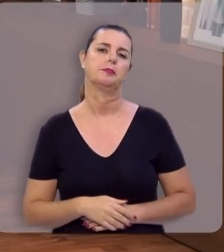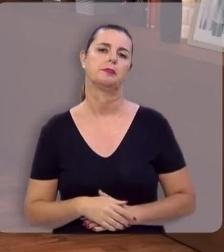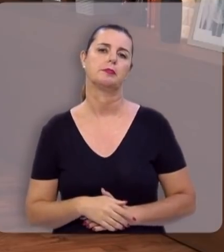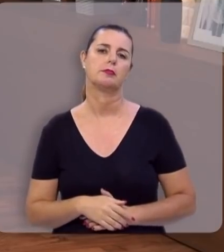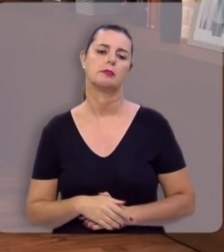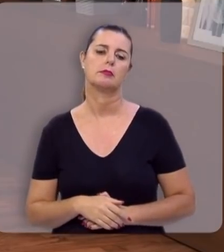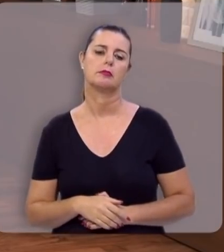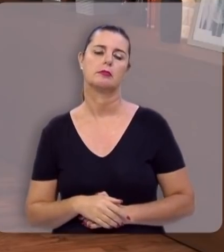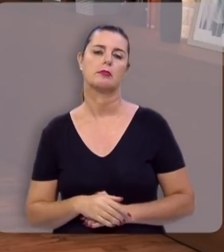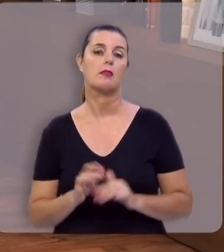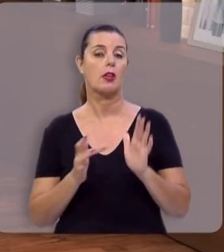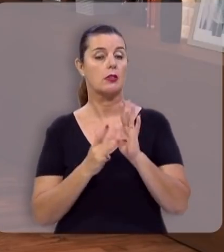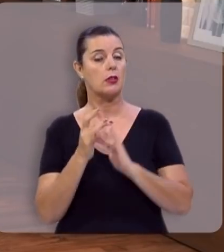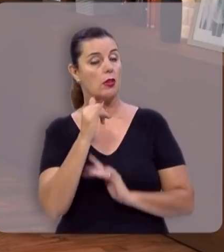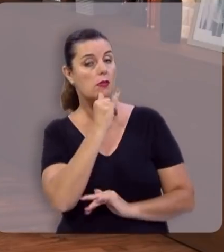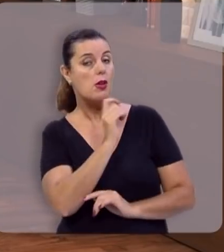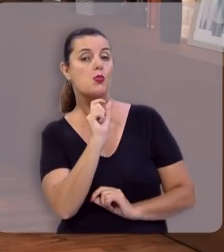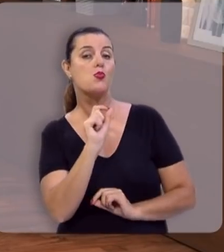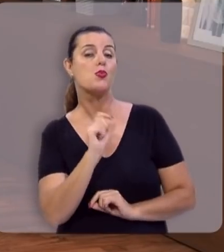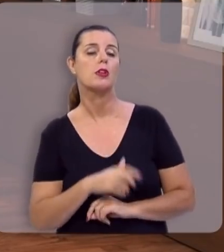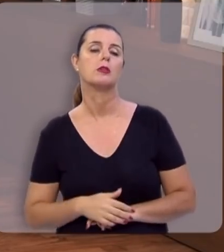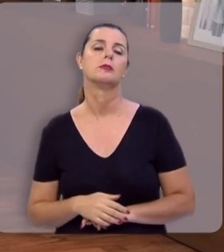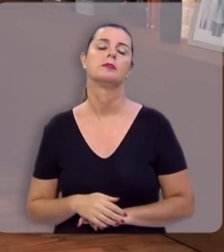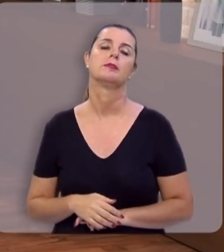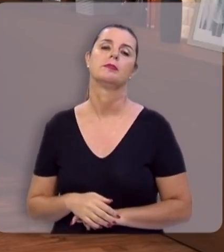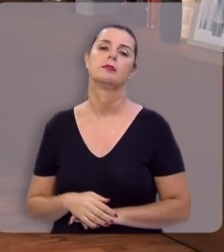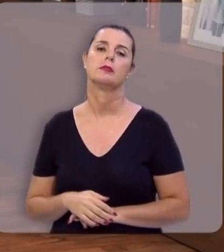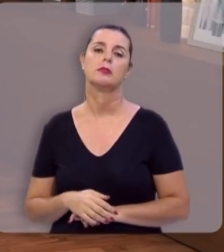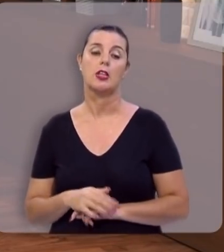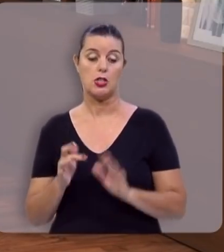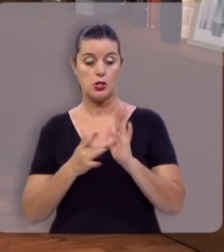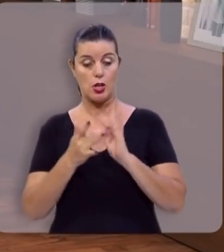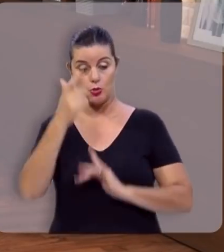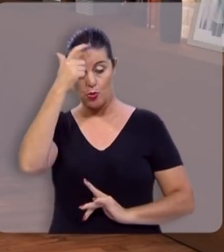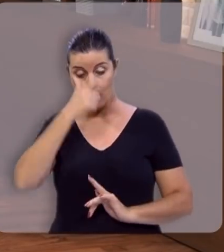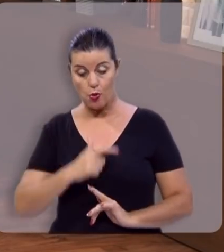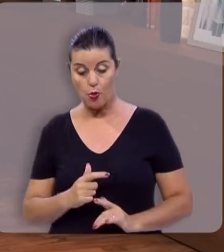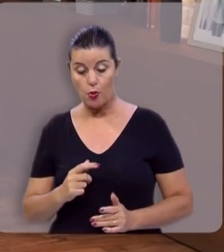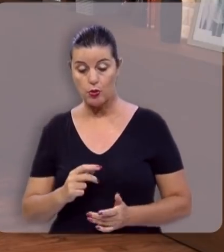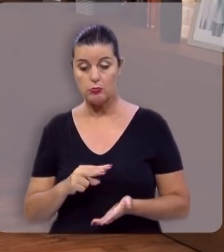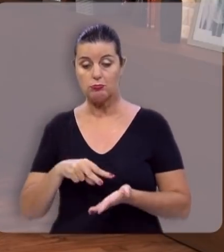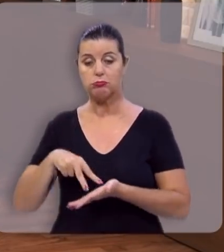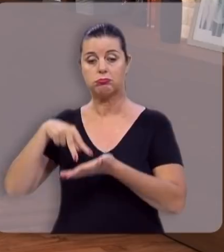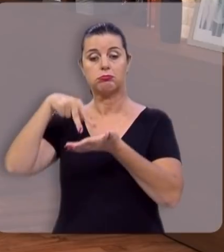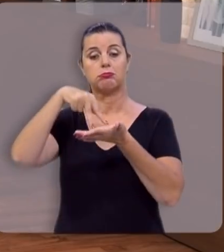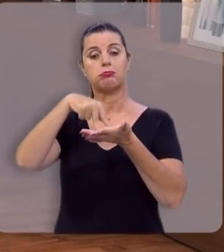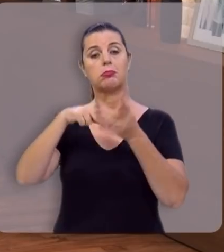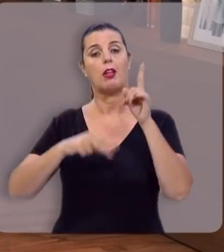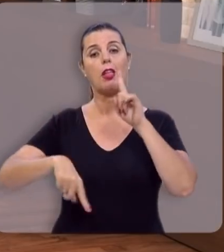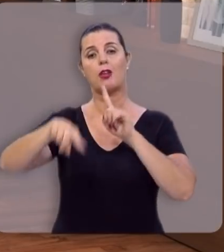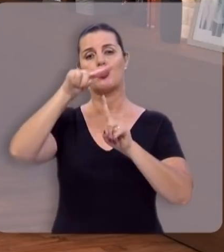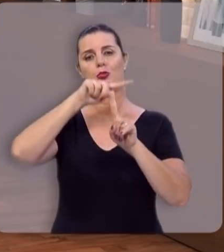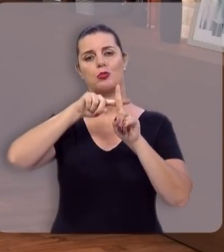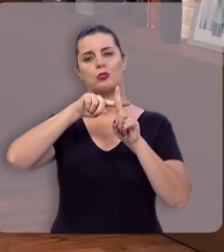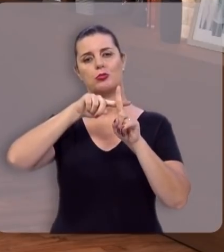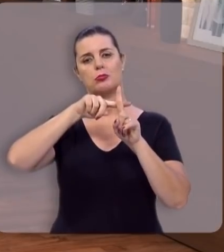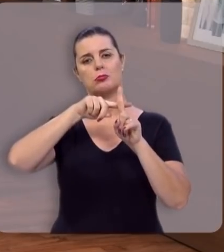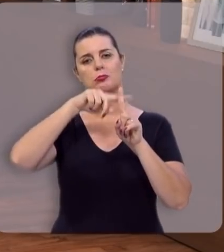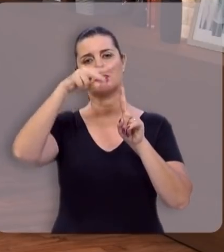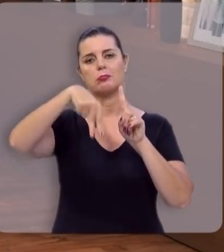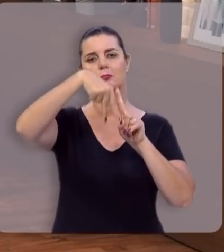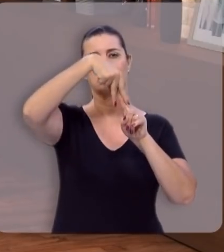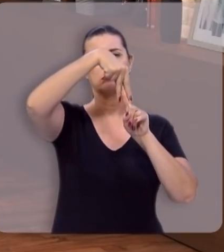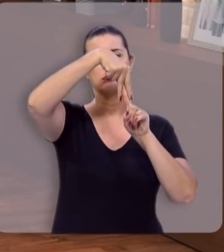O que Jesus está dizendo é o seguinte, ele, Jesus, foi levantado na cruz.